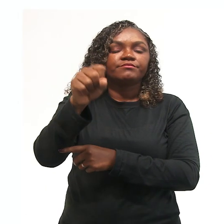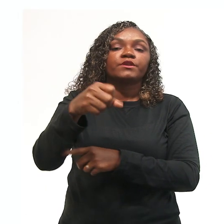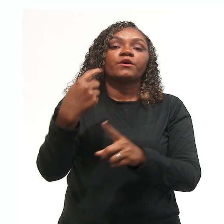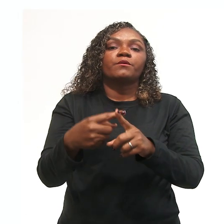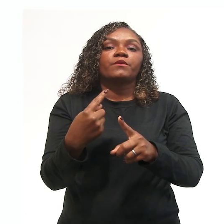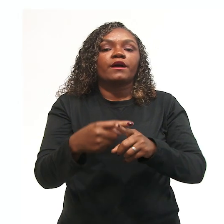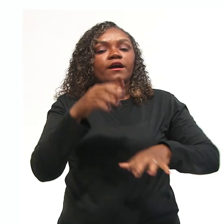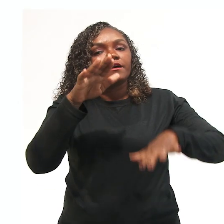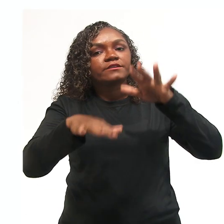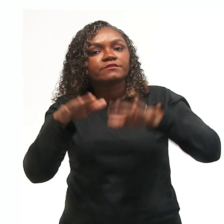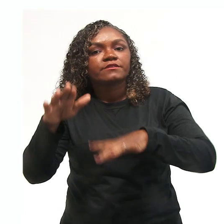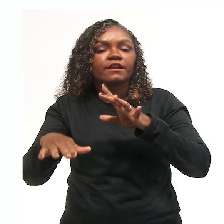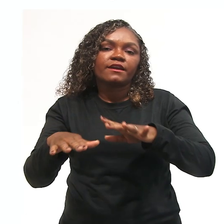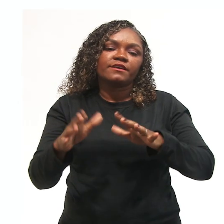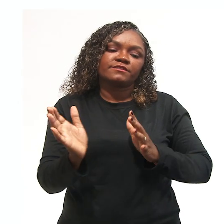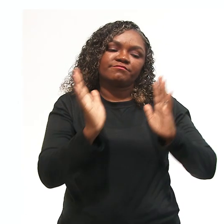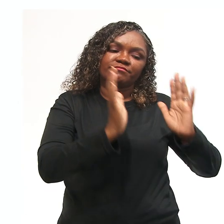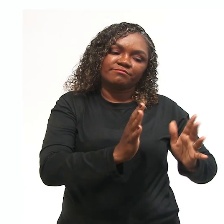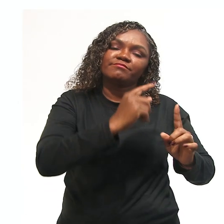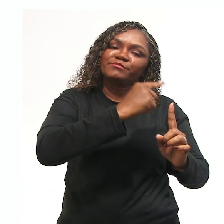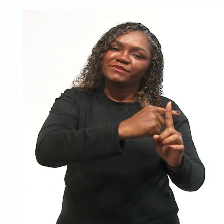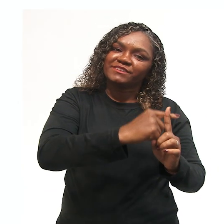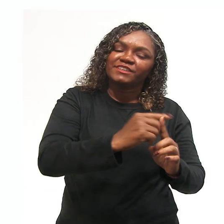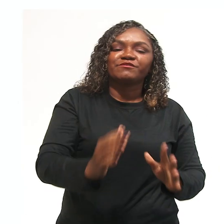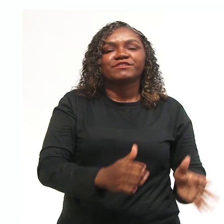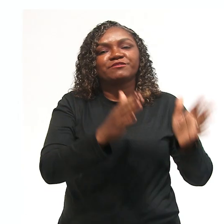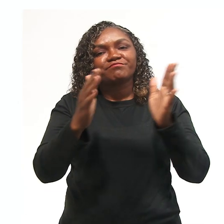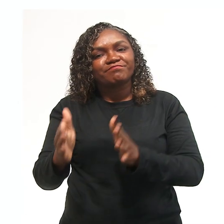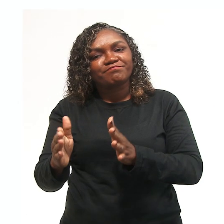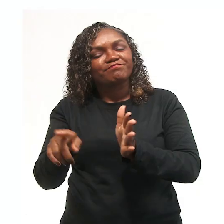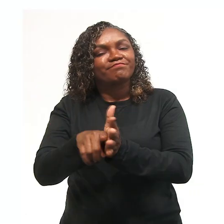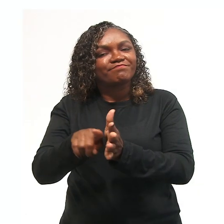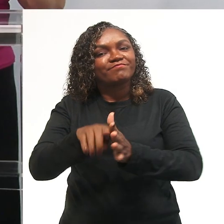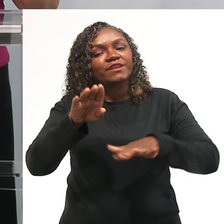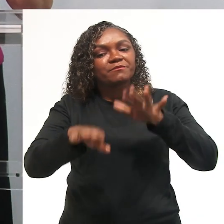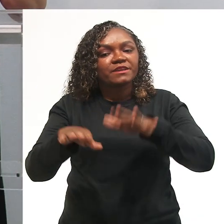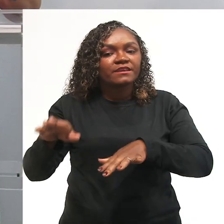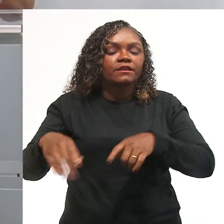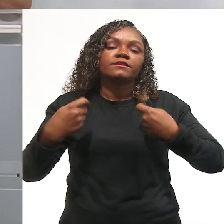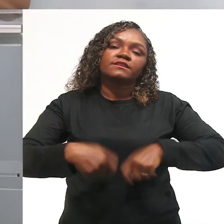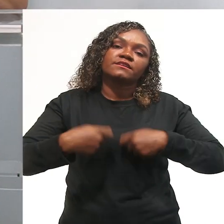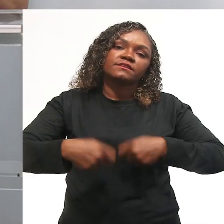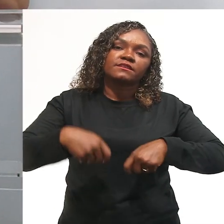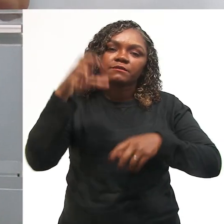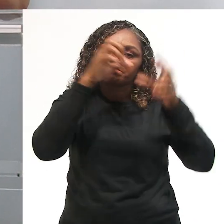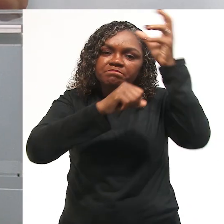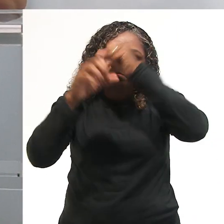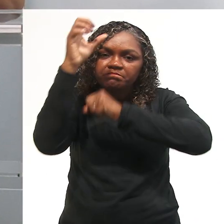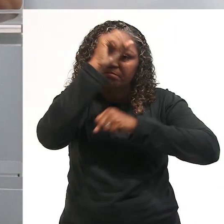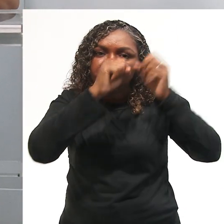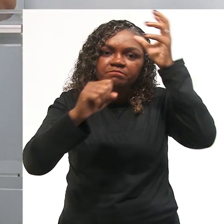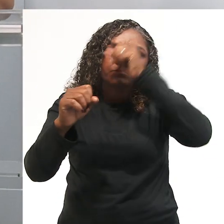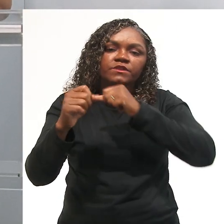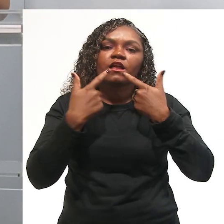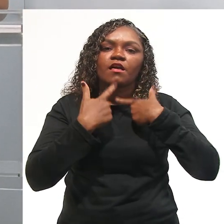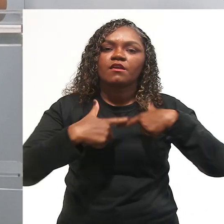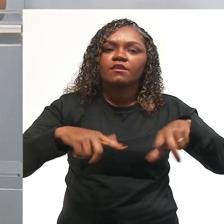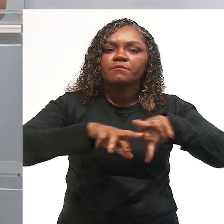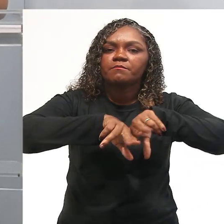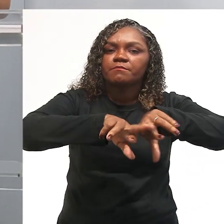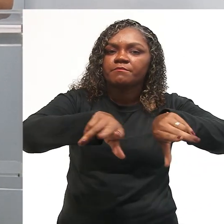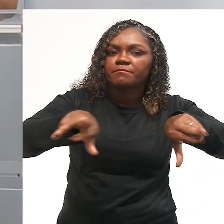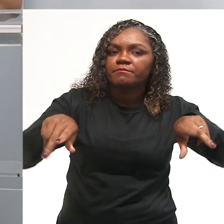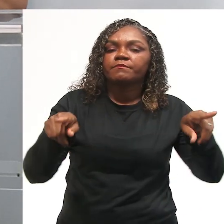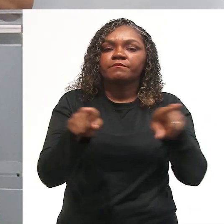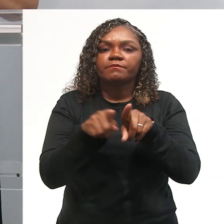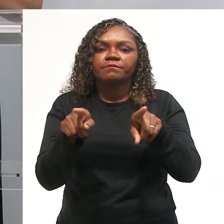né, às vezes positivamente, às vezes não. Necessidade de aprender novos idiomas,